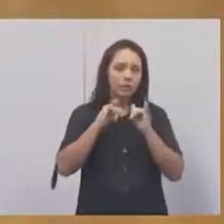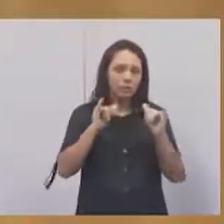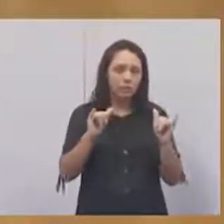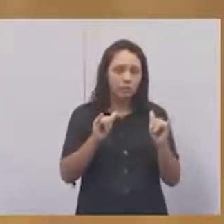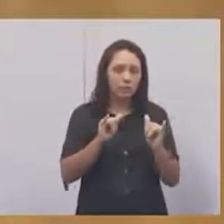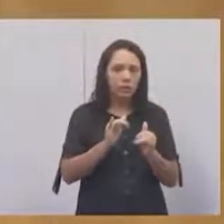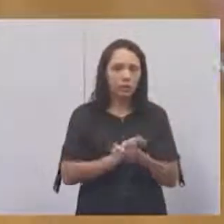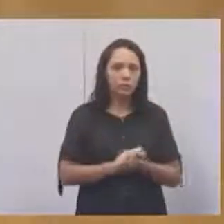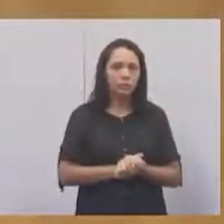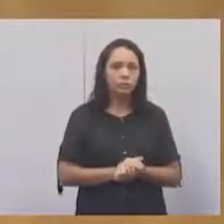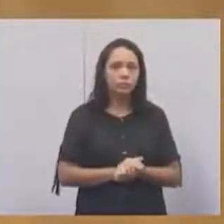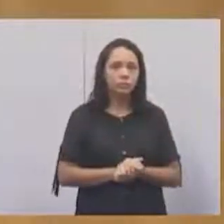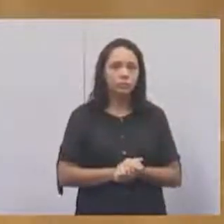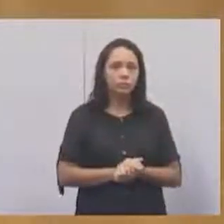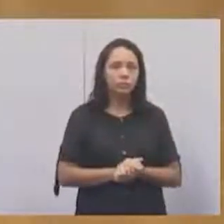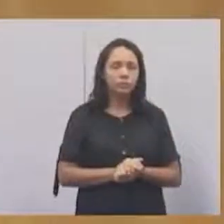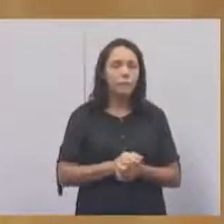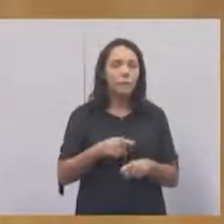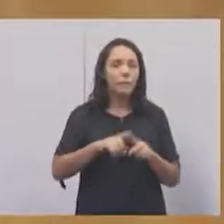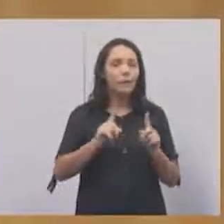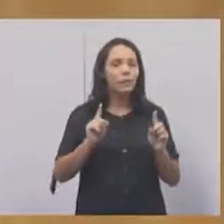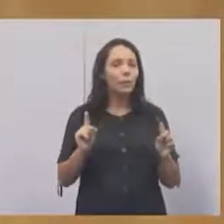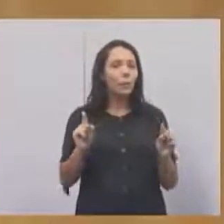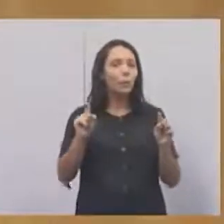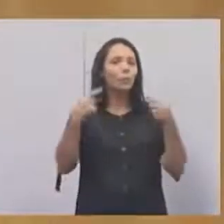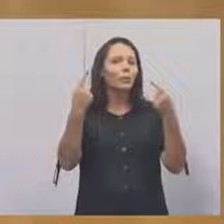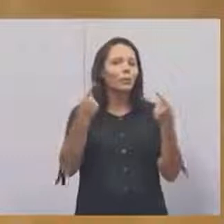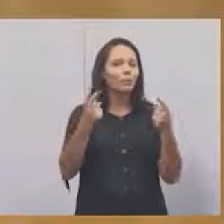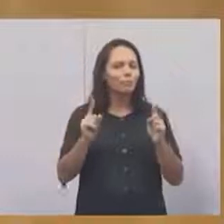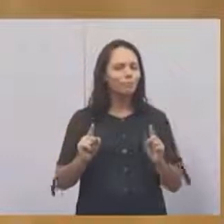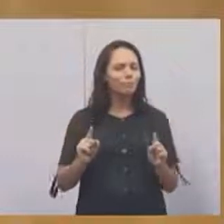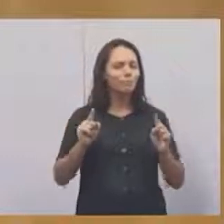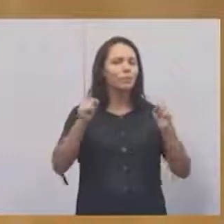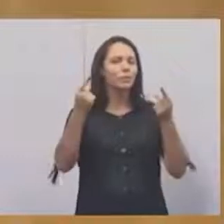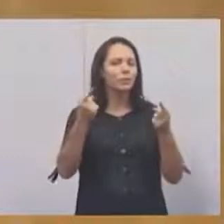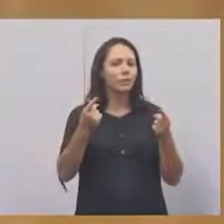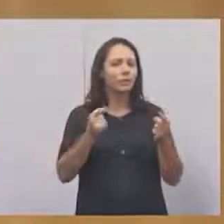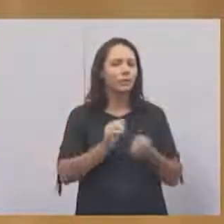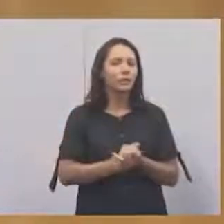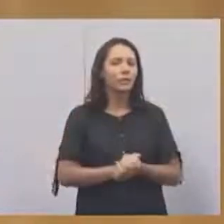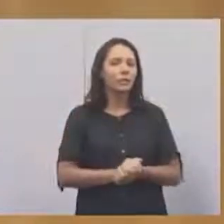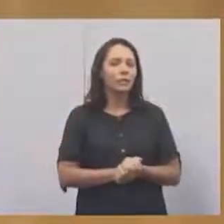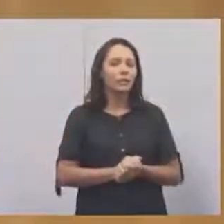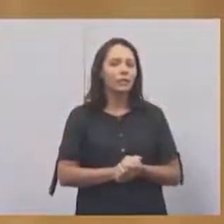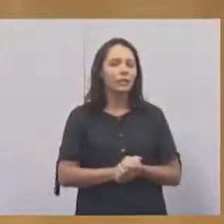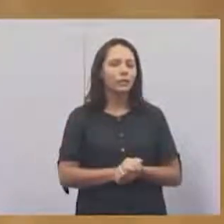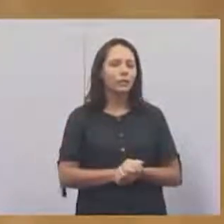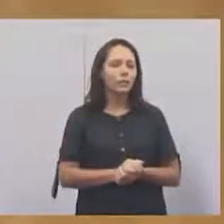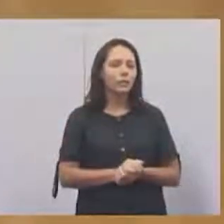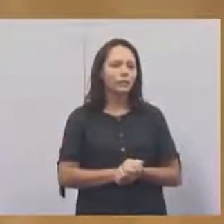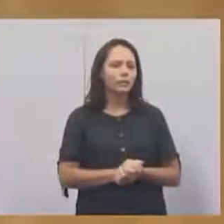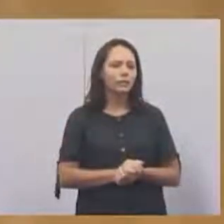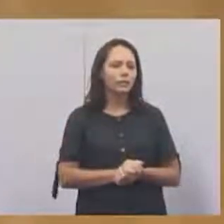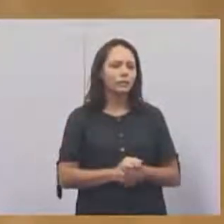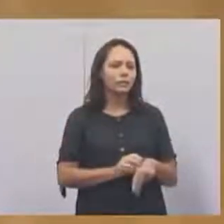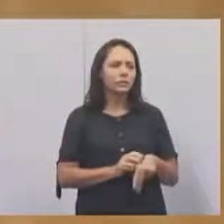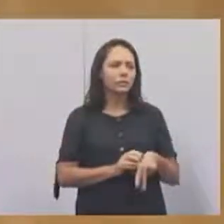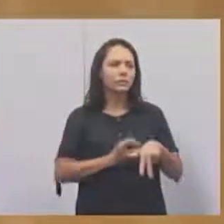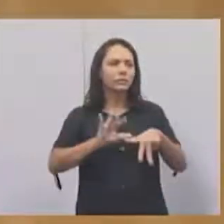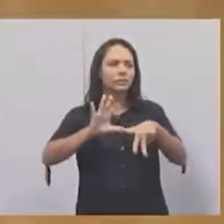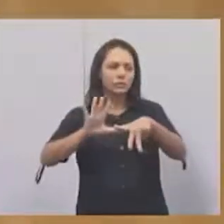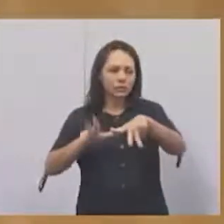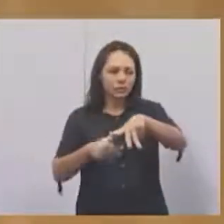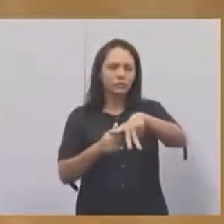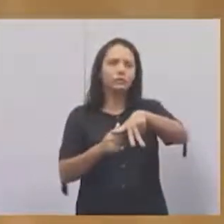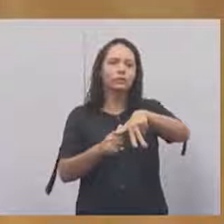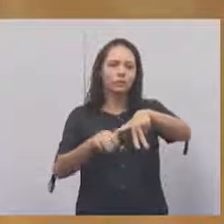mata mais nesse país do que a corrupção. Enquanto nos tempos de Covid morreram 650 mil pessoas, no